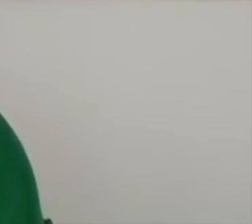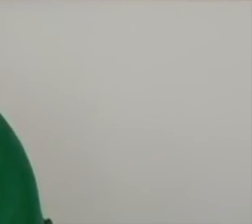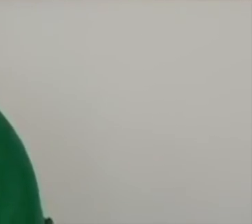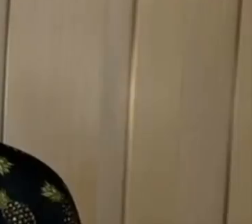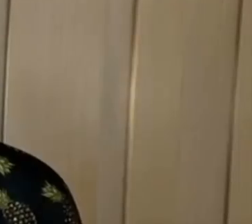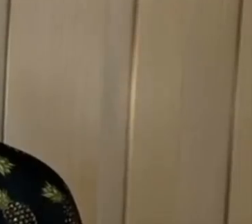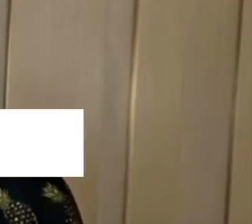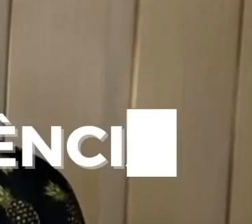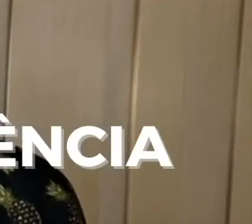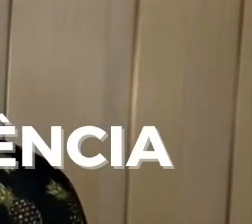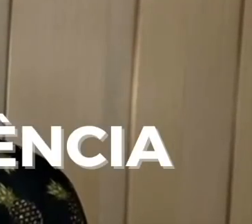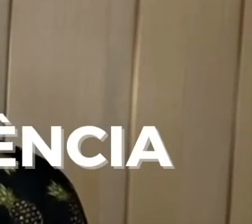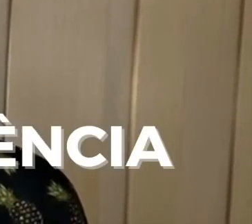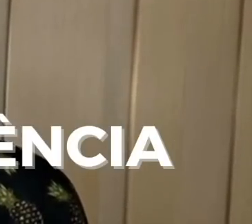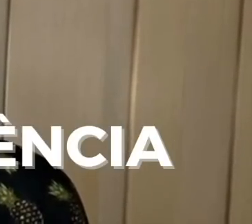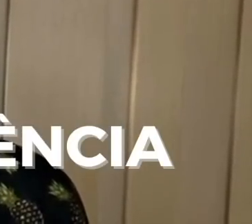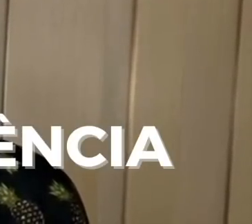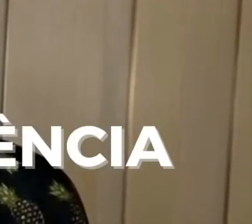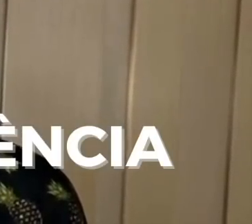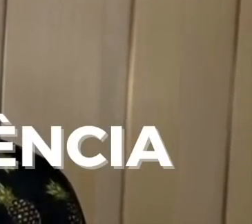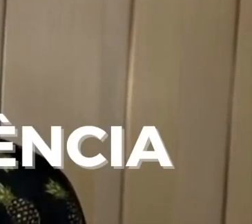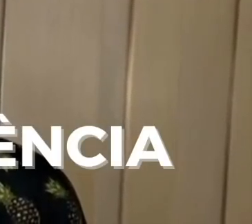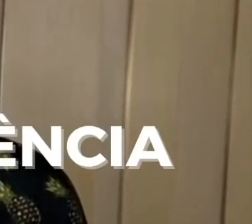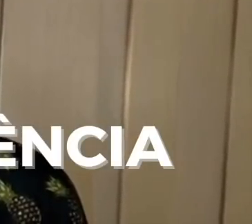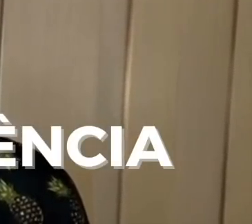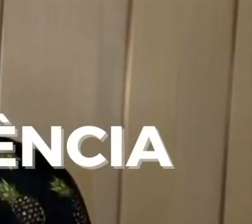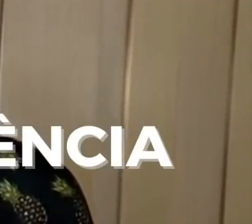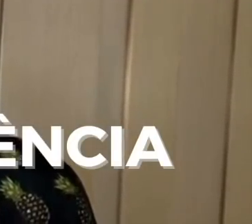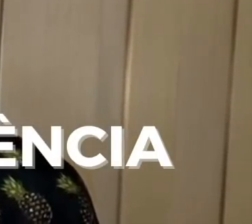Esperançar. Resiliência.